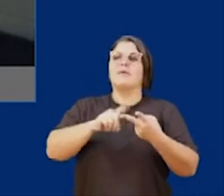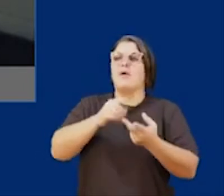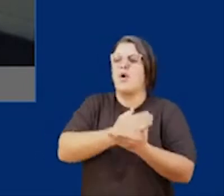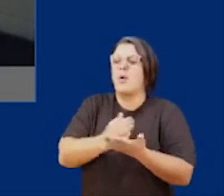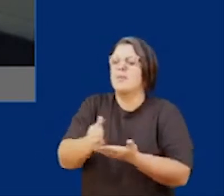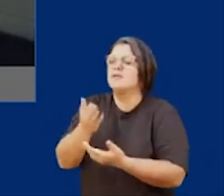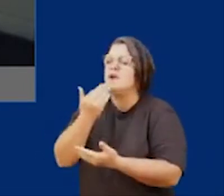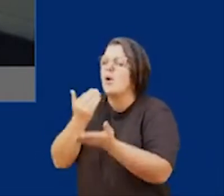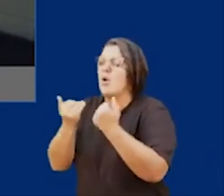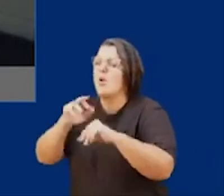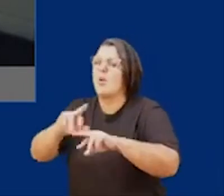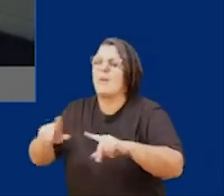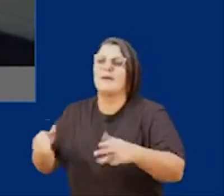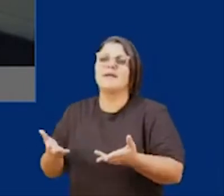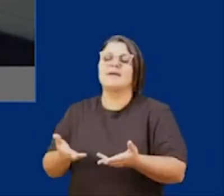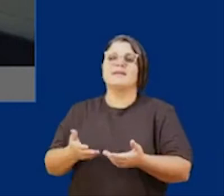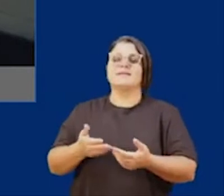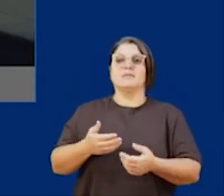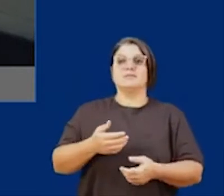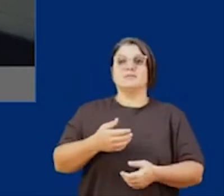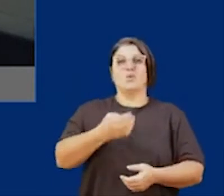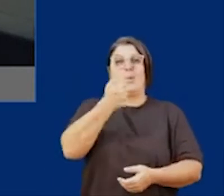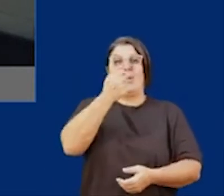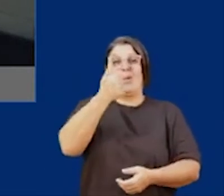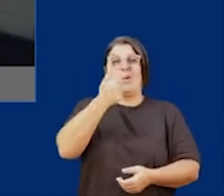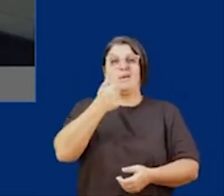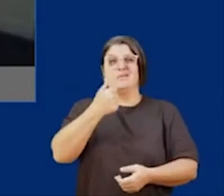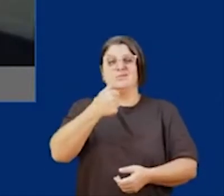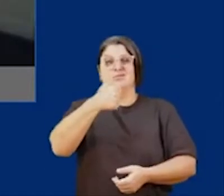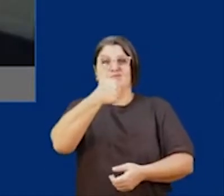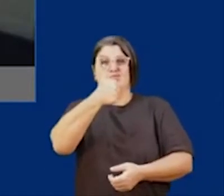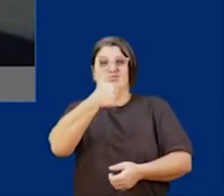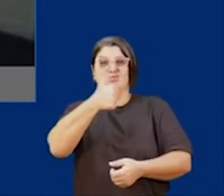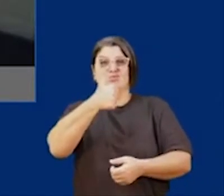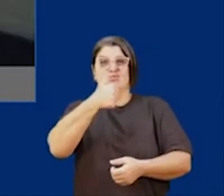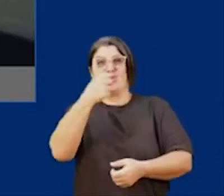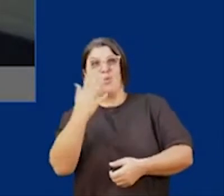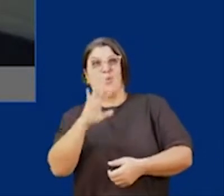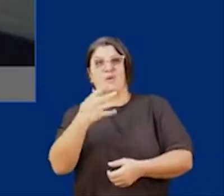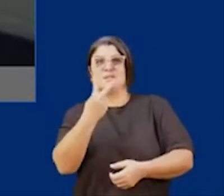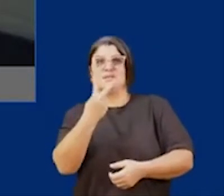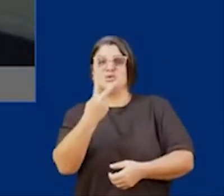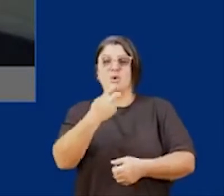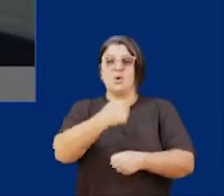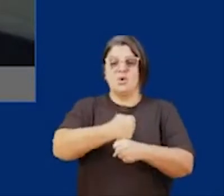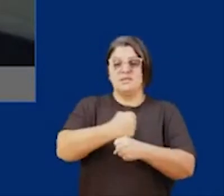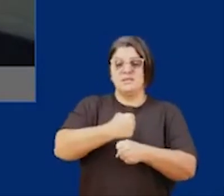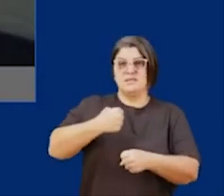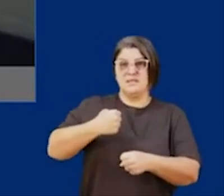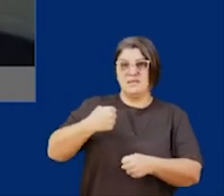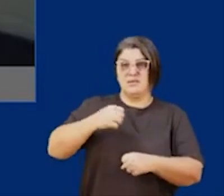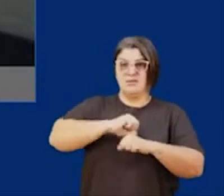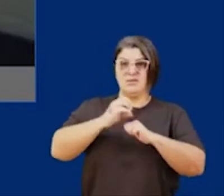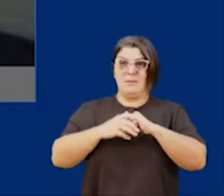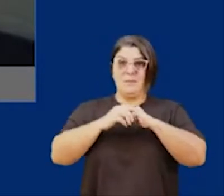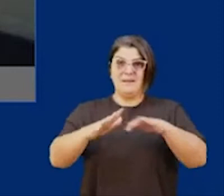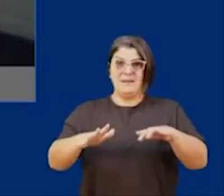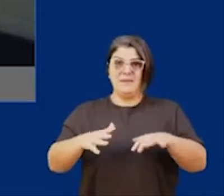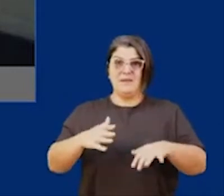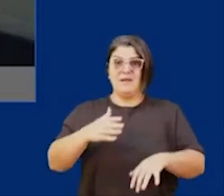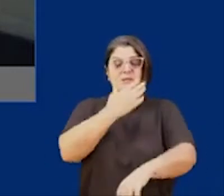de um ano aí de pandemia, a gente meio que se acostumou com as redes, né, em procurar esse tipo de informação em outras ferramentas,